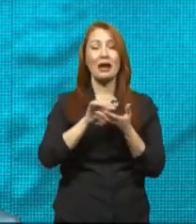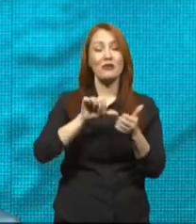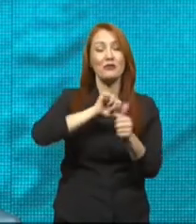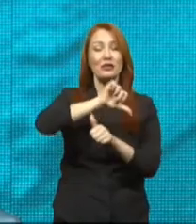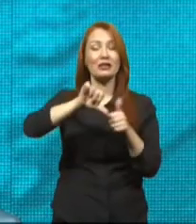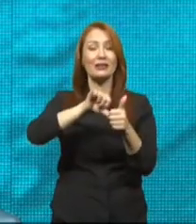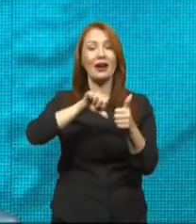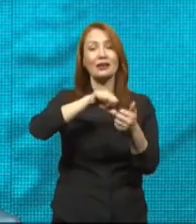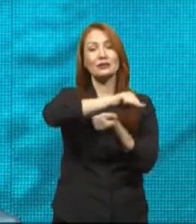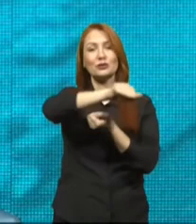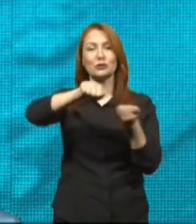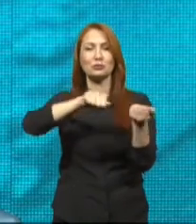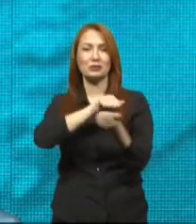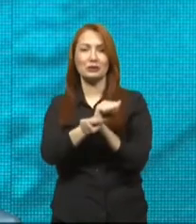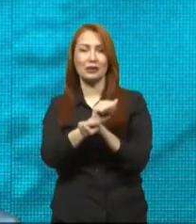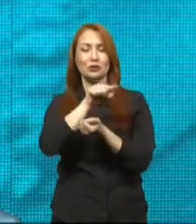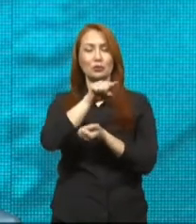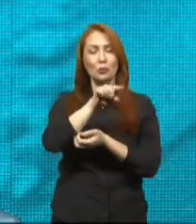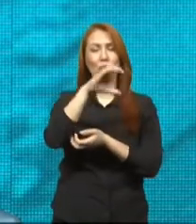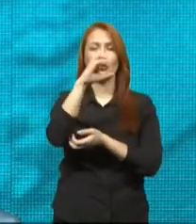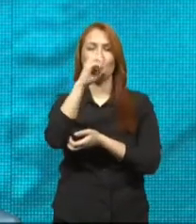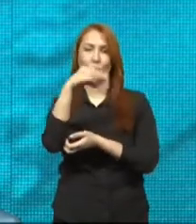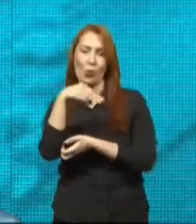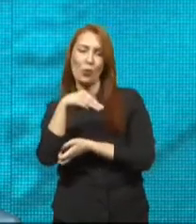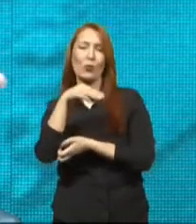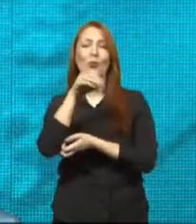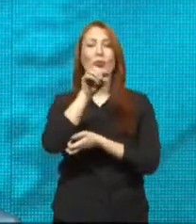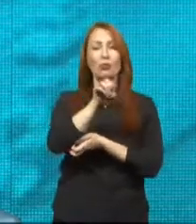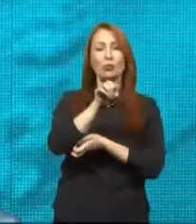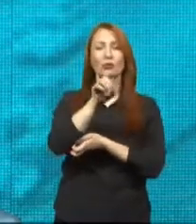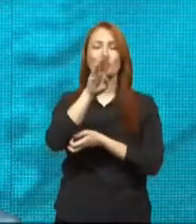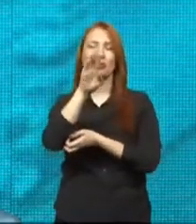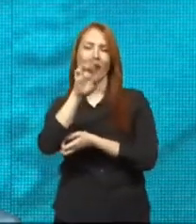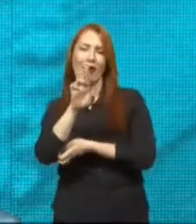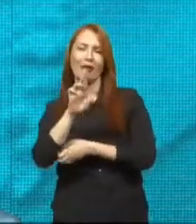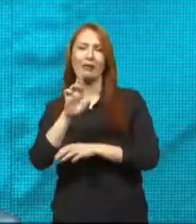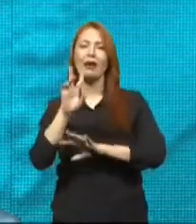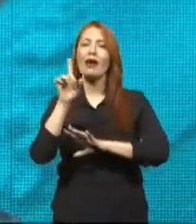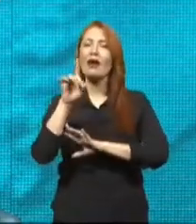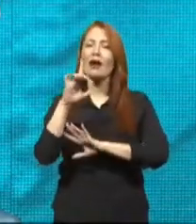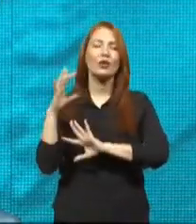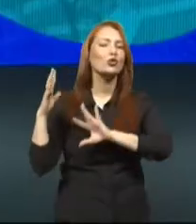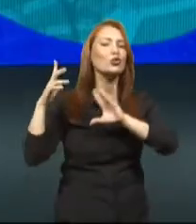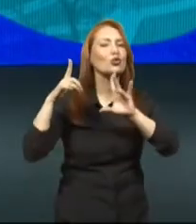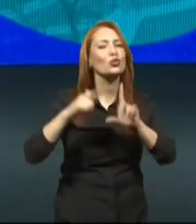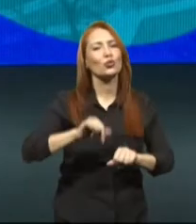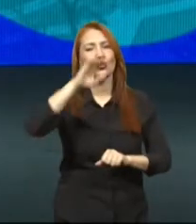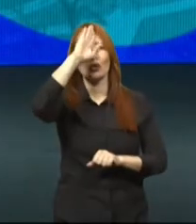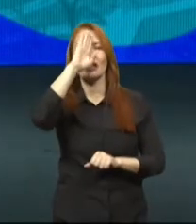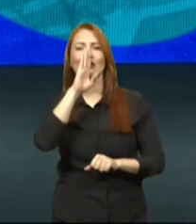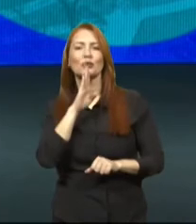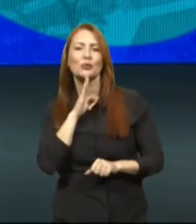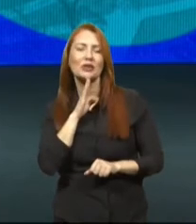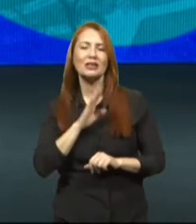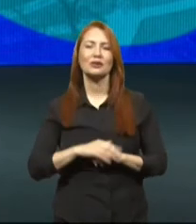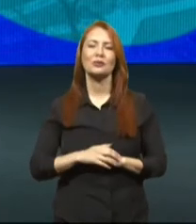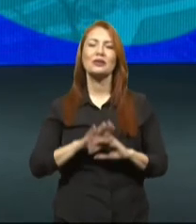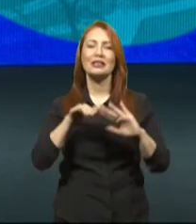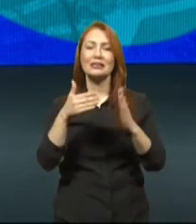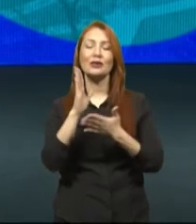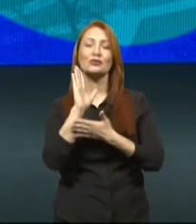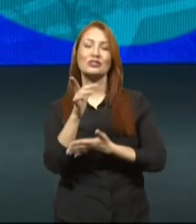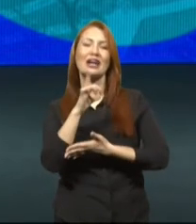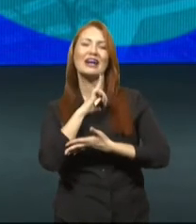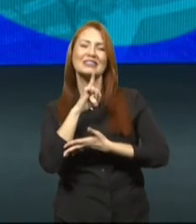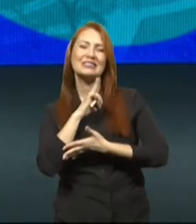viradasustentável.org.br, tem toda a programação lá. E aproveitem, né? A Virada, ela é toda de graça, em função também dos nossos patrocinadores. Nós já